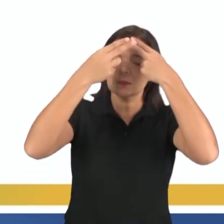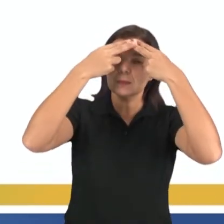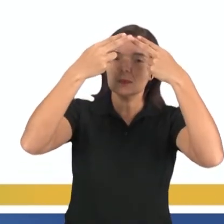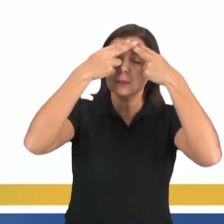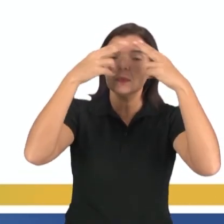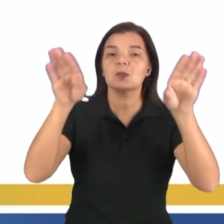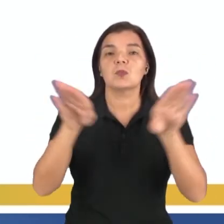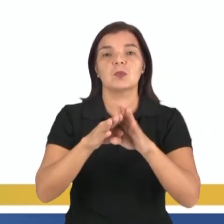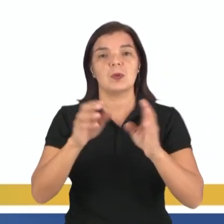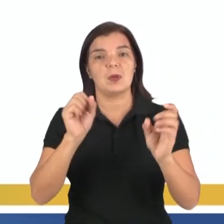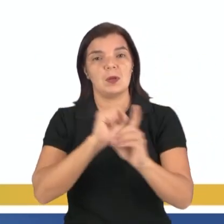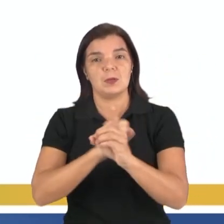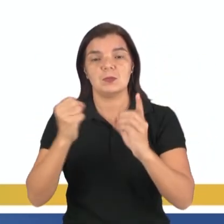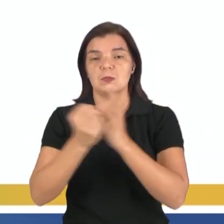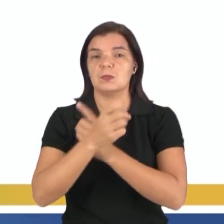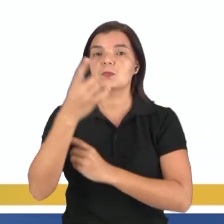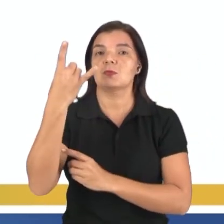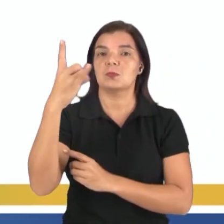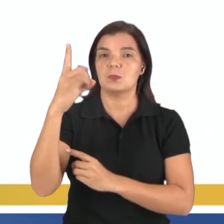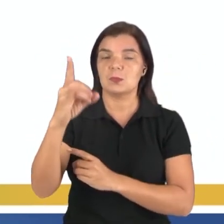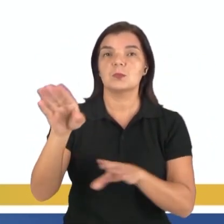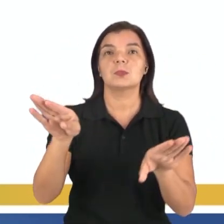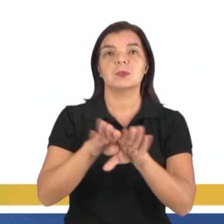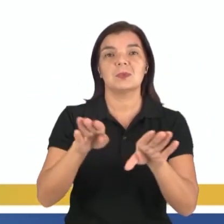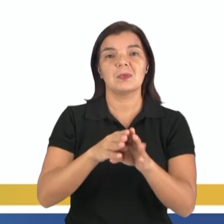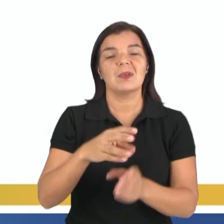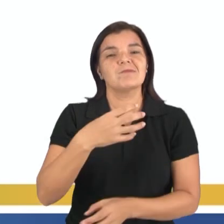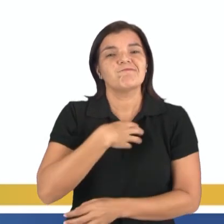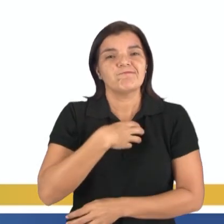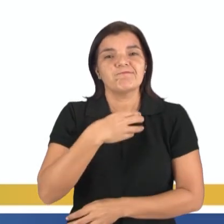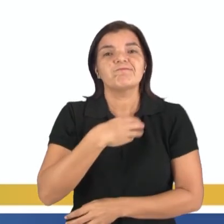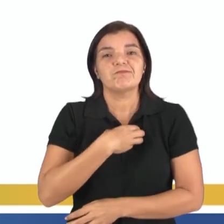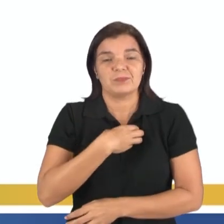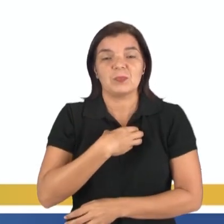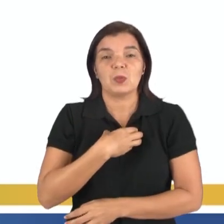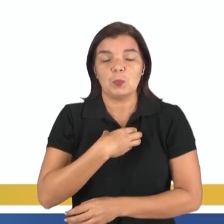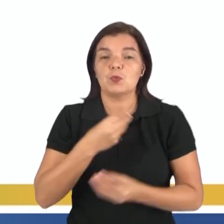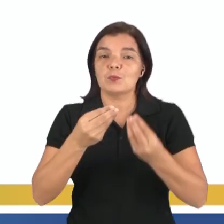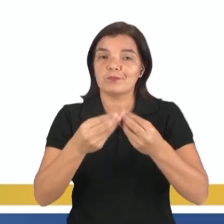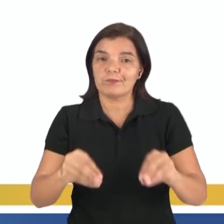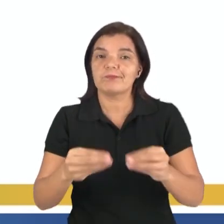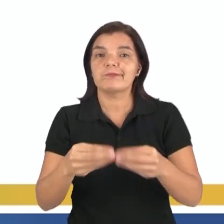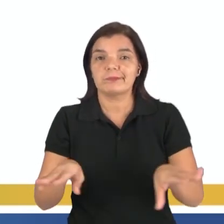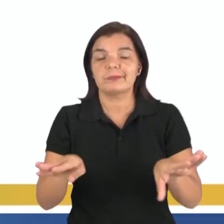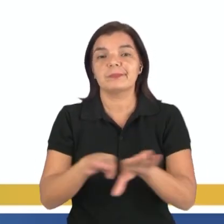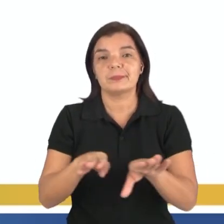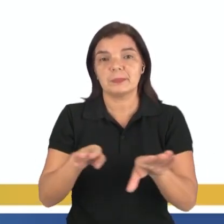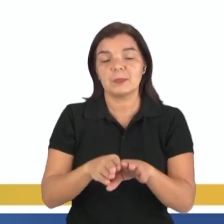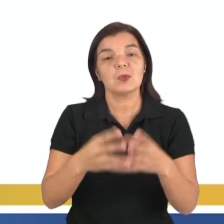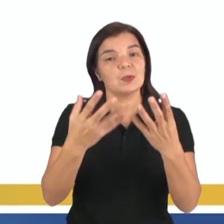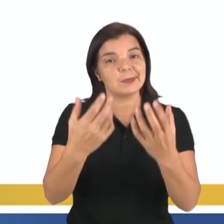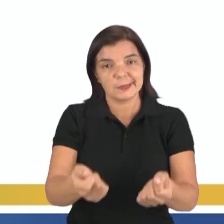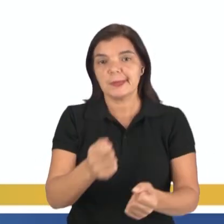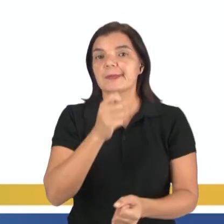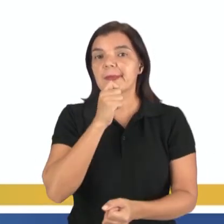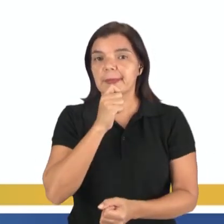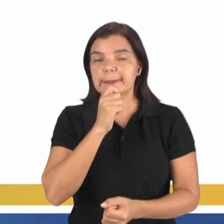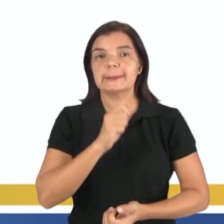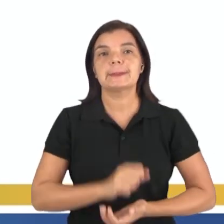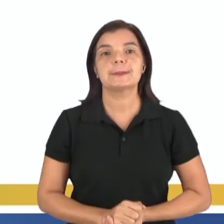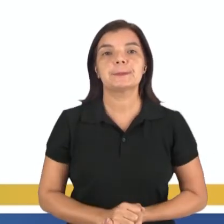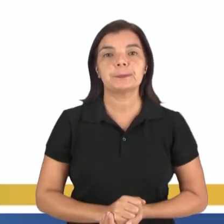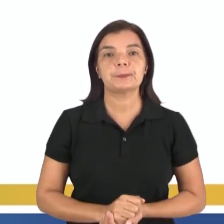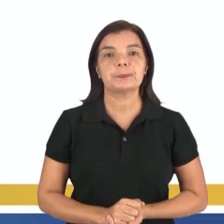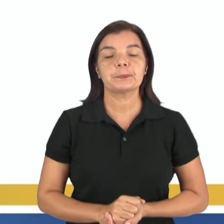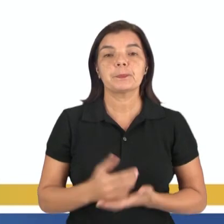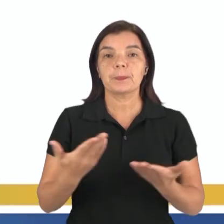traumatiza, né, a sociedade boliviana, que eles ainda se sentem muito prejudicados e ainda não há uma aceitação muito grande nessa